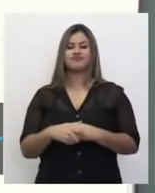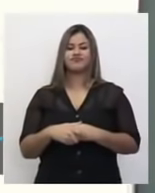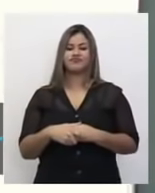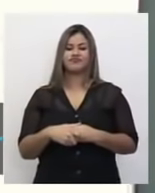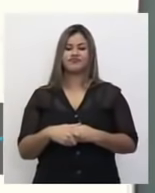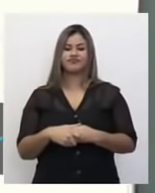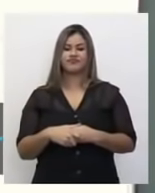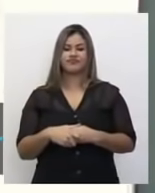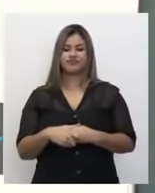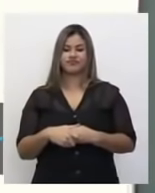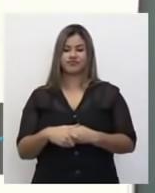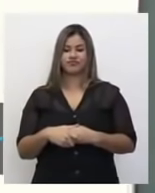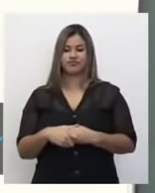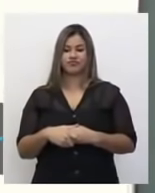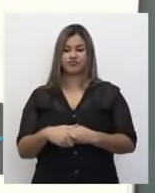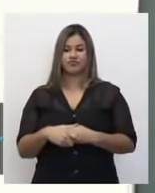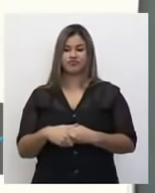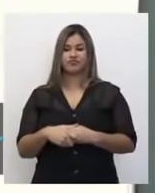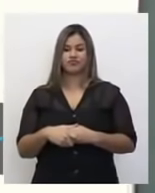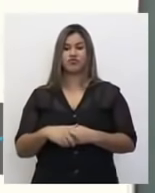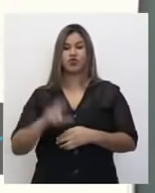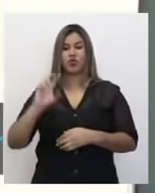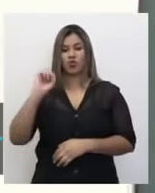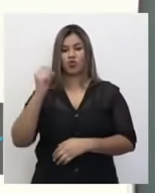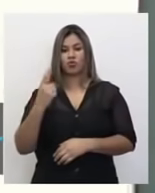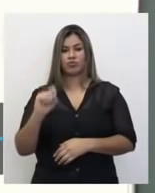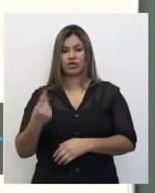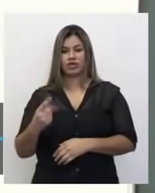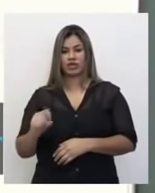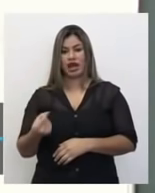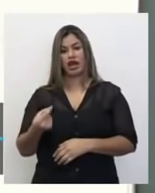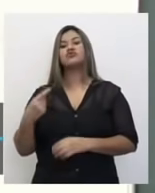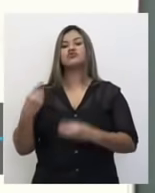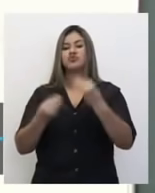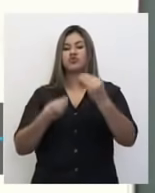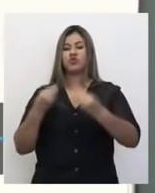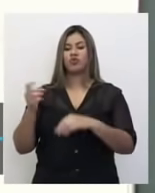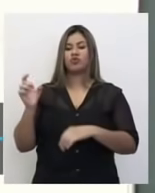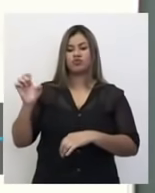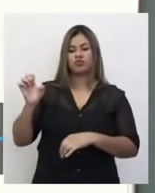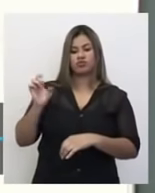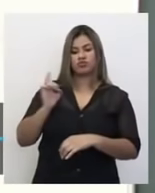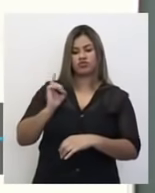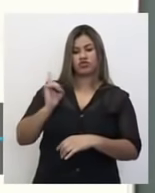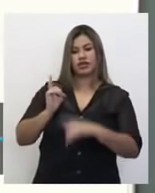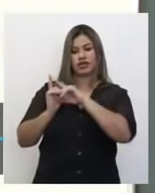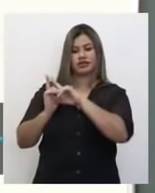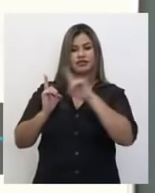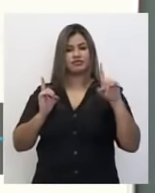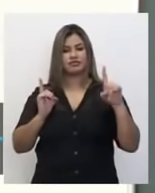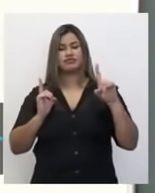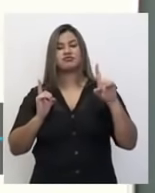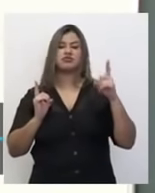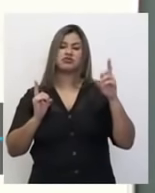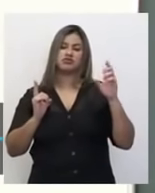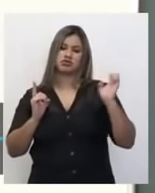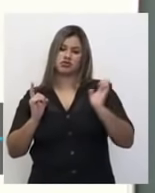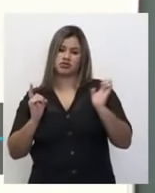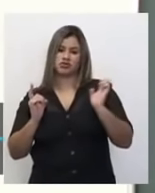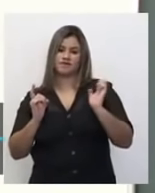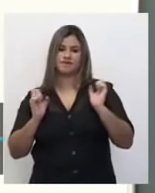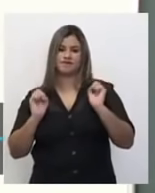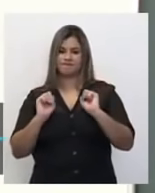ler ao contrário. O número binário é a mesma ideia, você vai ler ele, né? vamos dizer de trás pra frente da nosso modelo